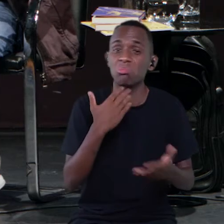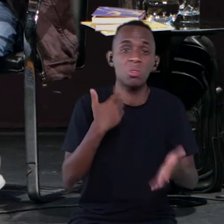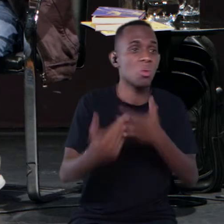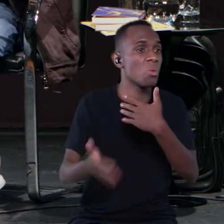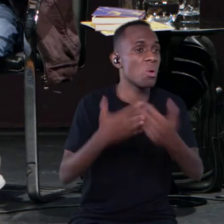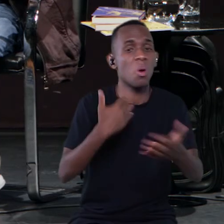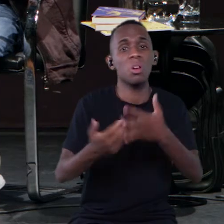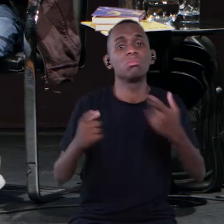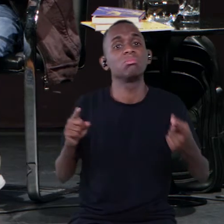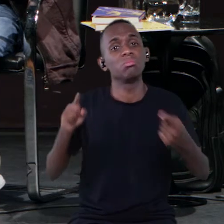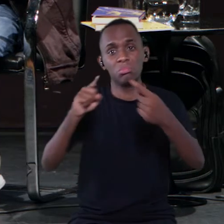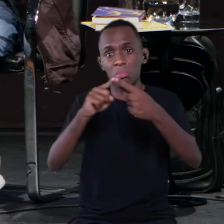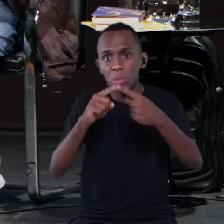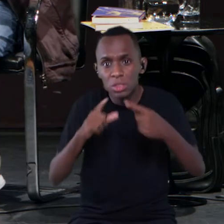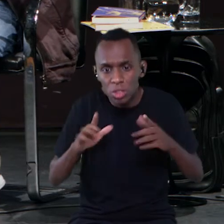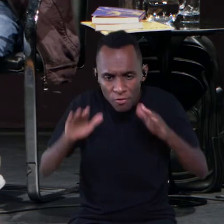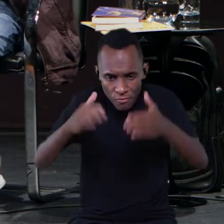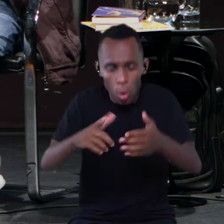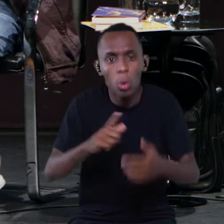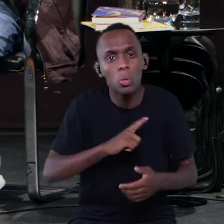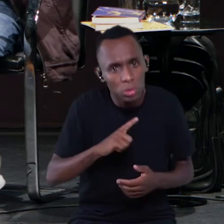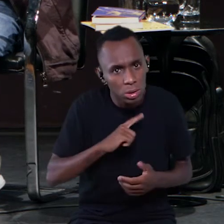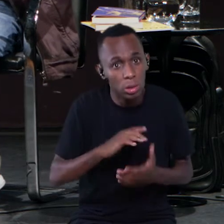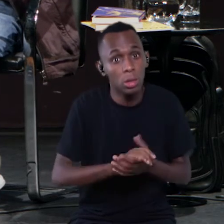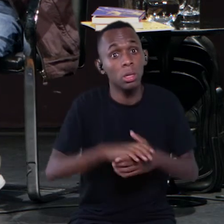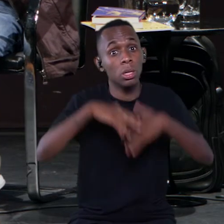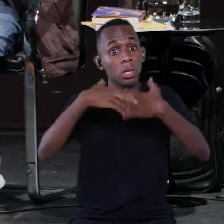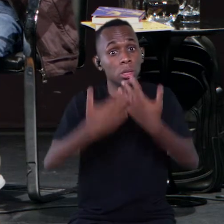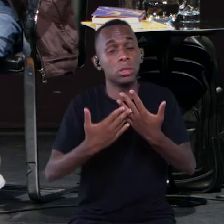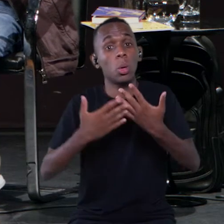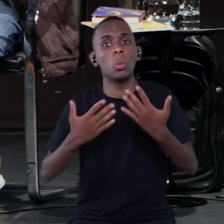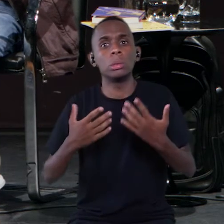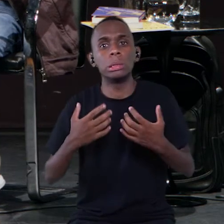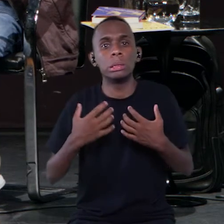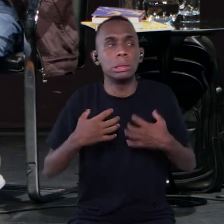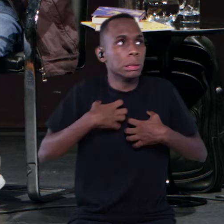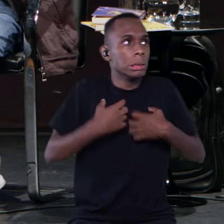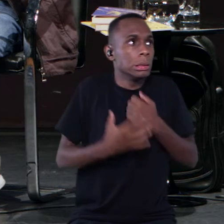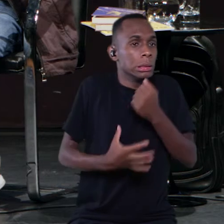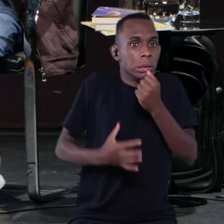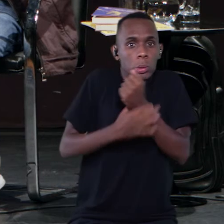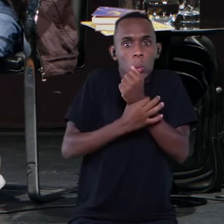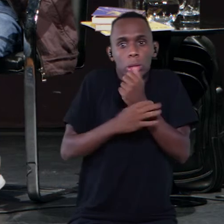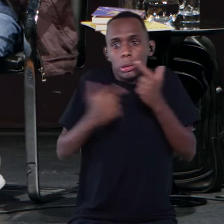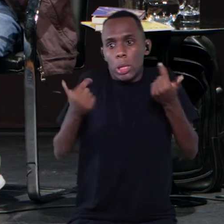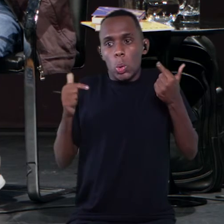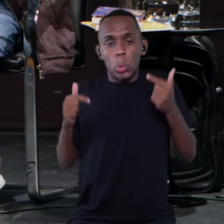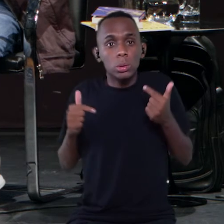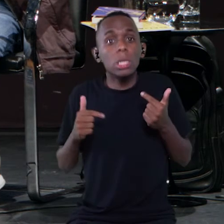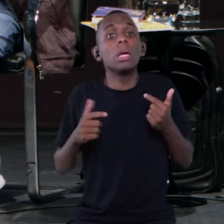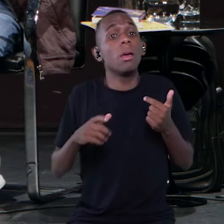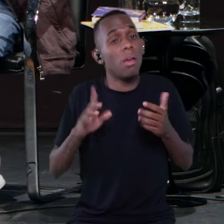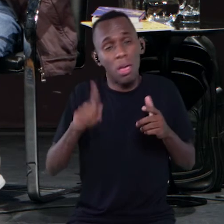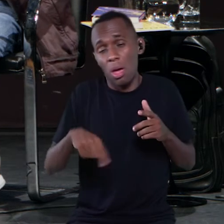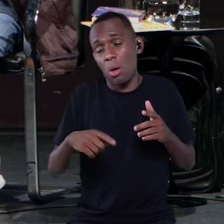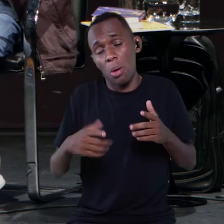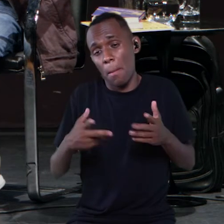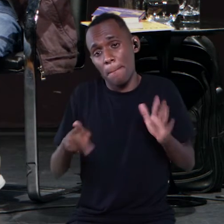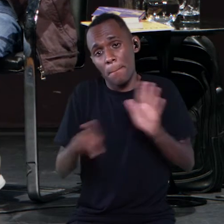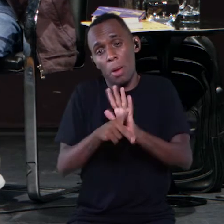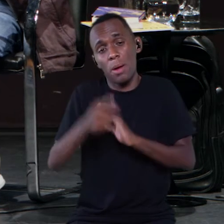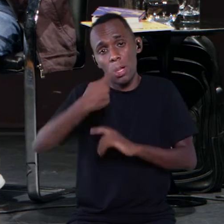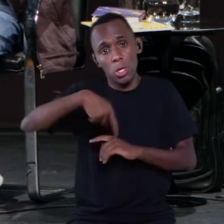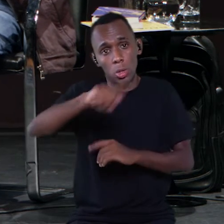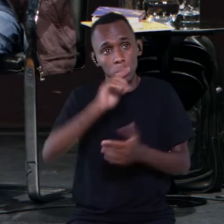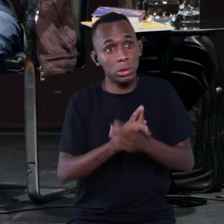alvo, literalmente, em qualquer lugar do mundo, por uma razão ou por outra. Então, essa noção de uma insegurança, ela nos irmana nessa condição precária.